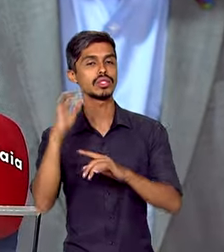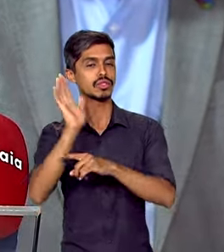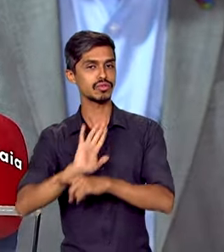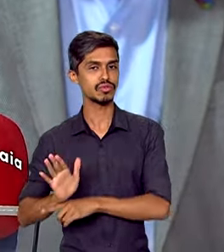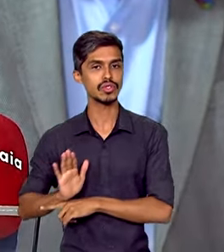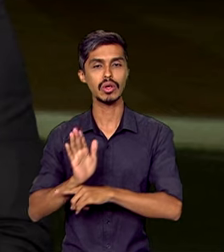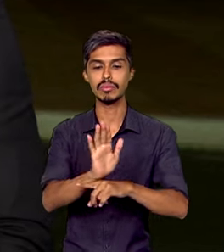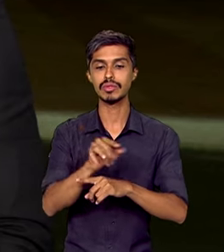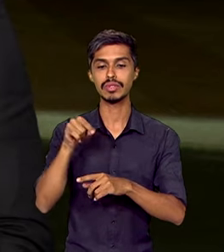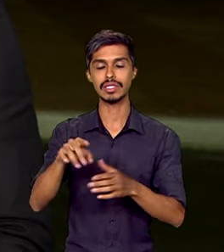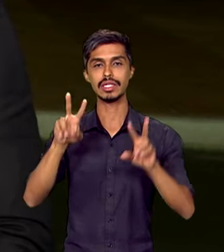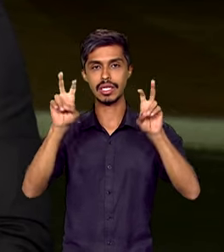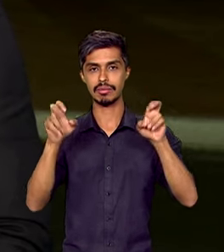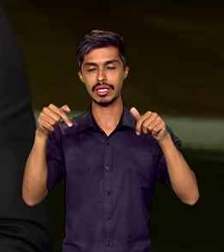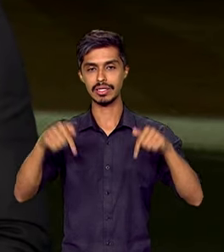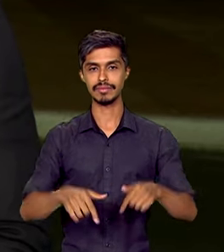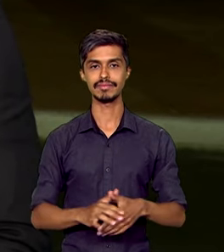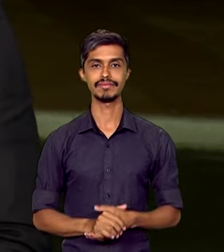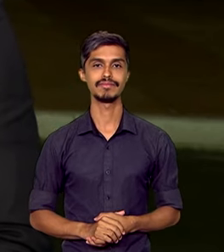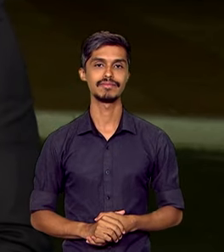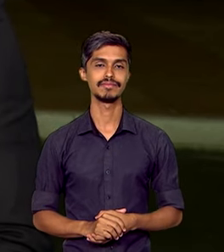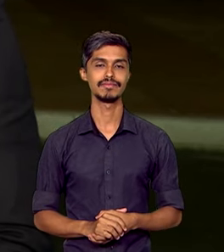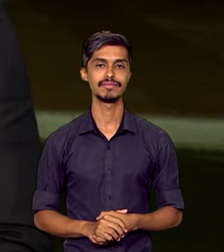temática aqui